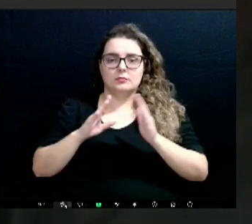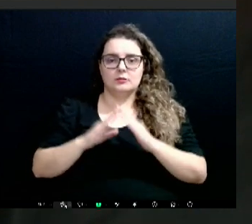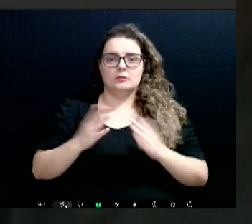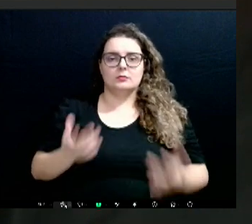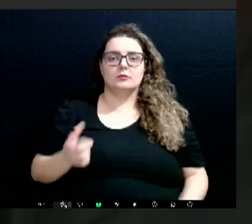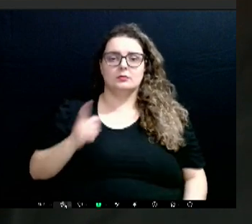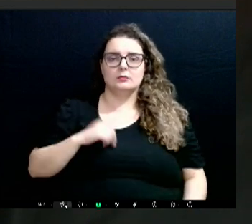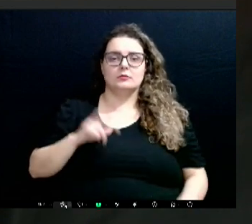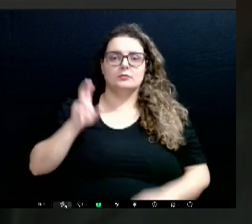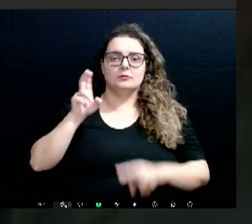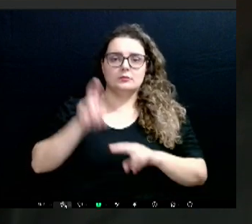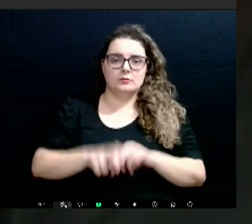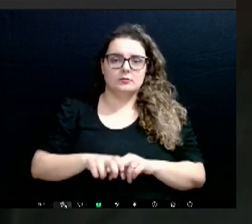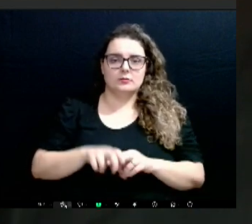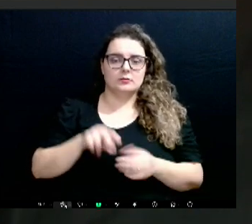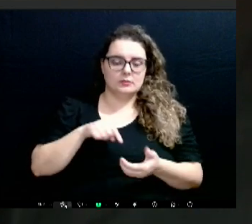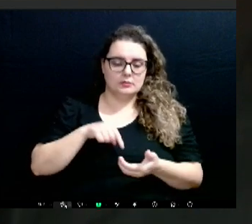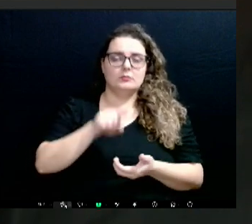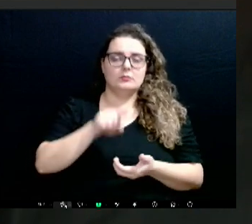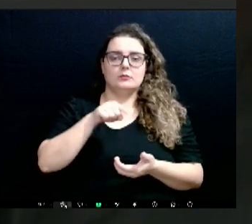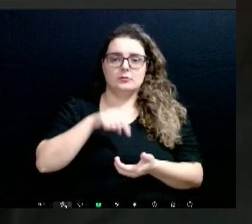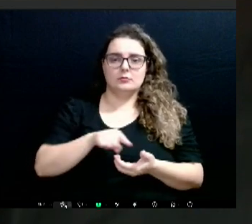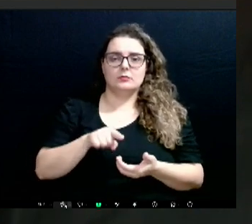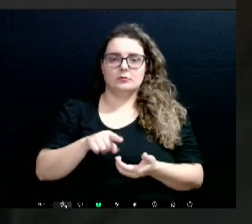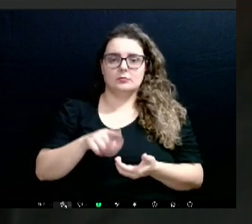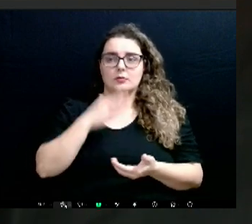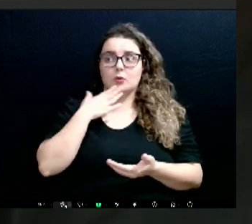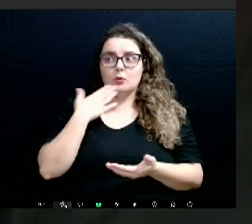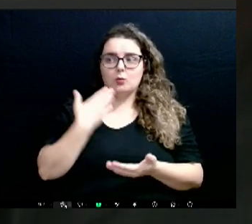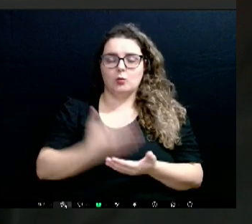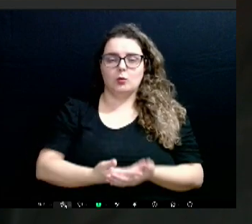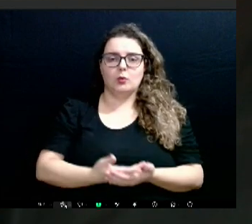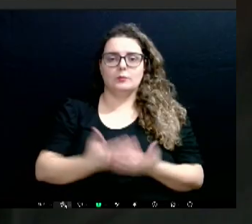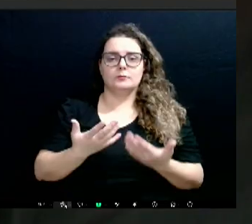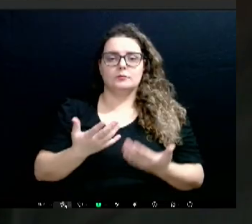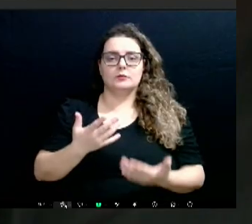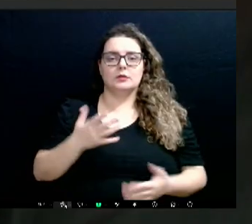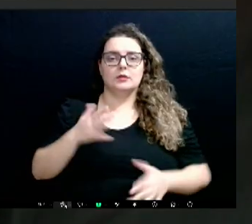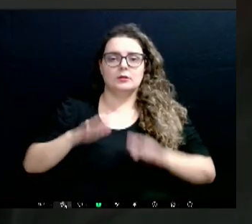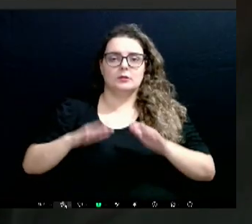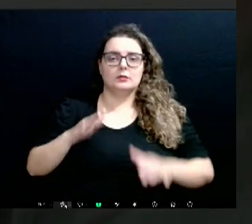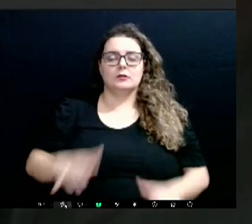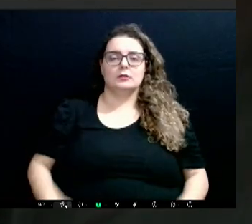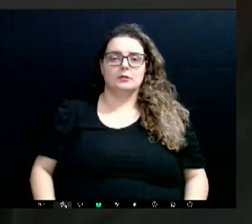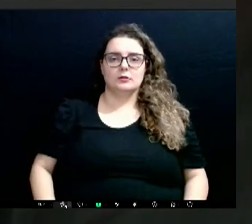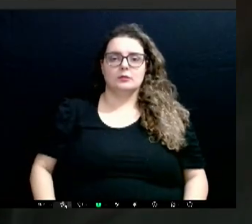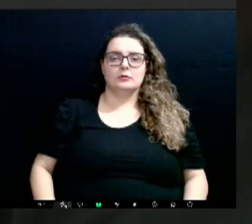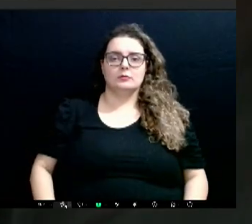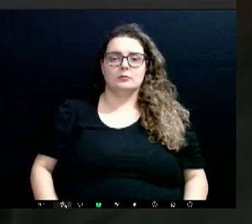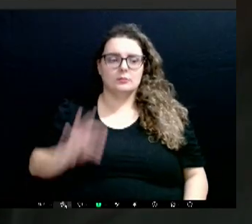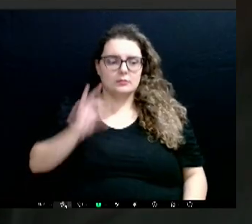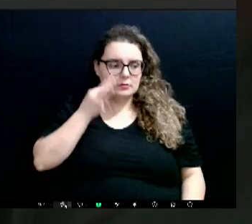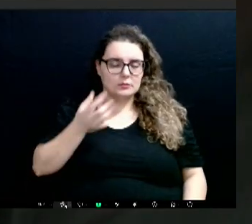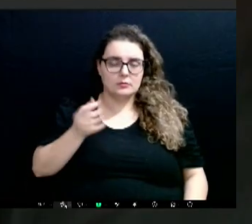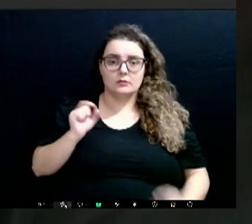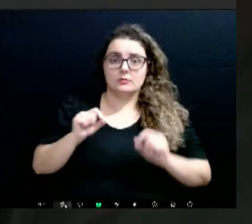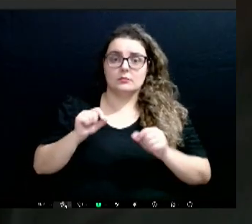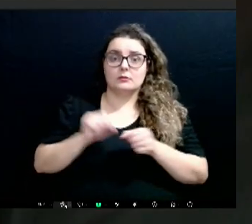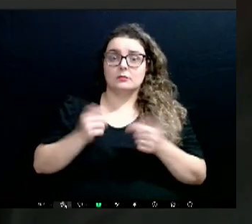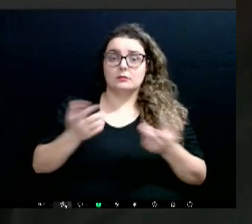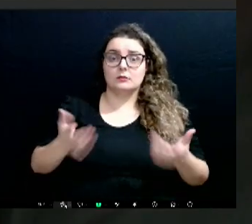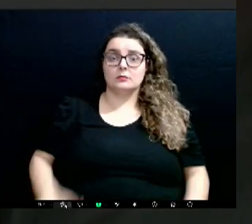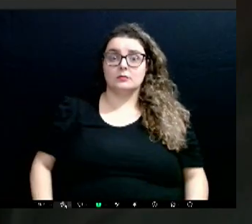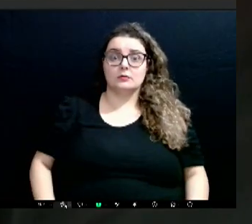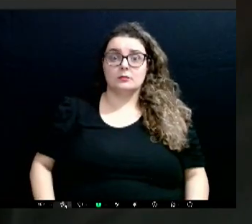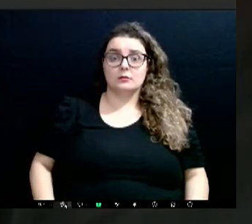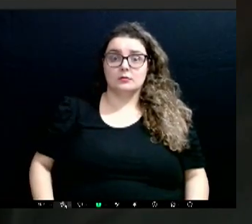e rolar o feed. Gente, é impressionante. E aí, às vezes, eu venho para o aqui e agora e falo, o que você está fazendo? Gente, para com isso,